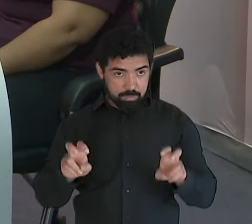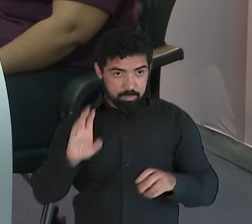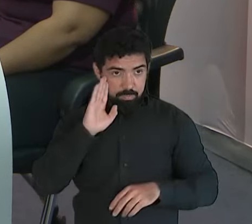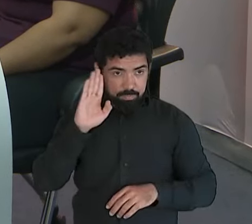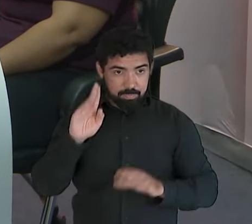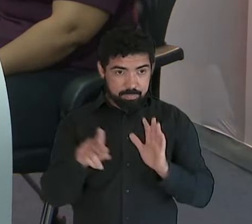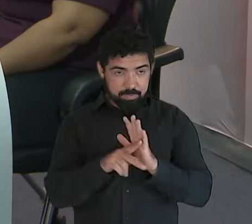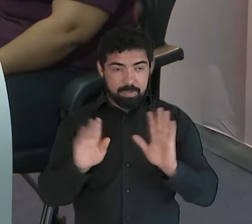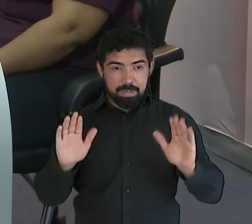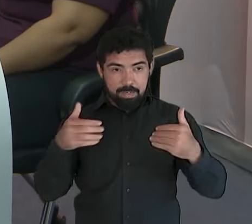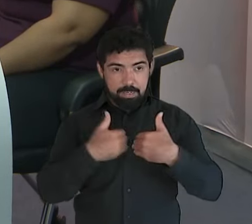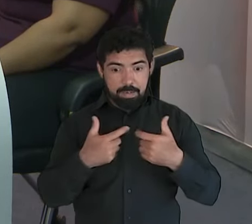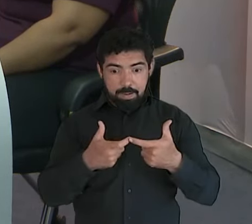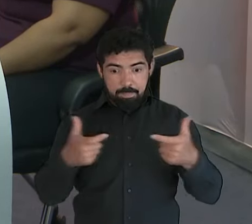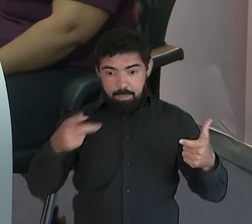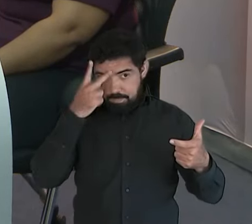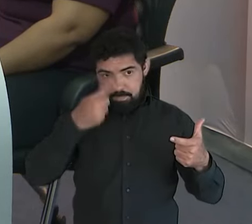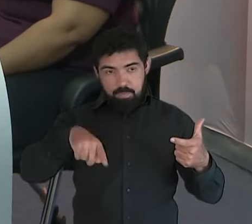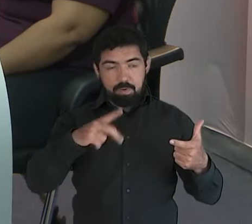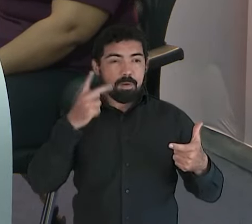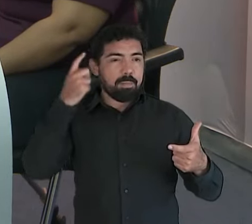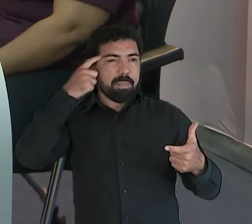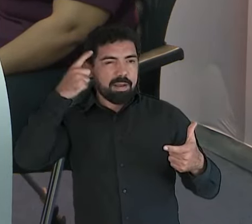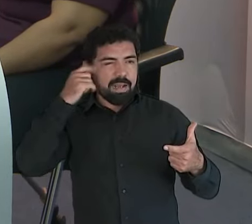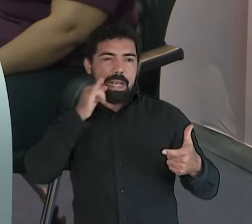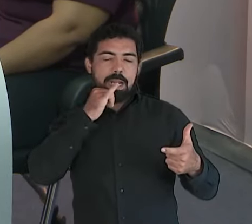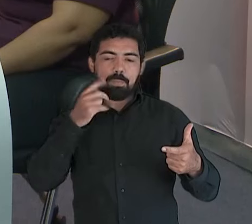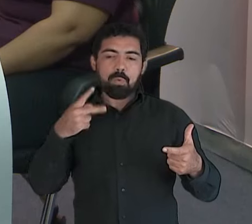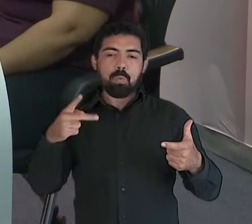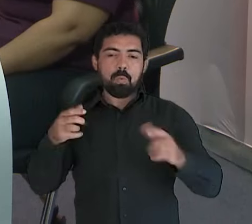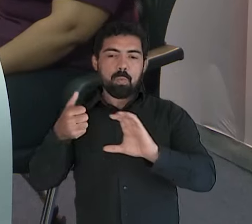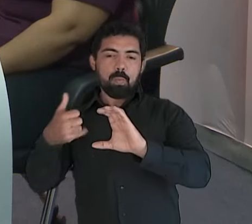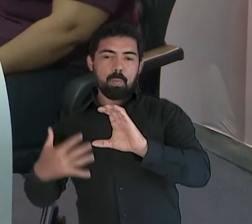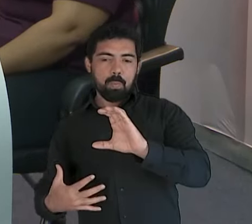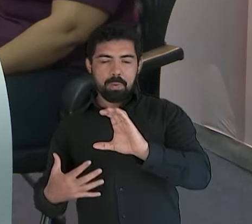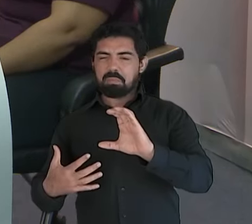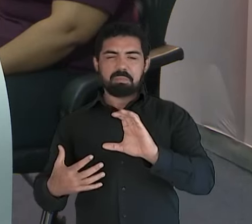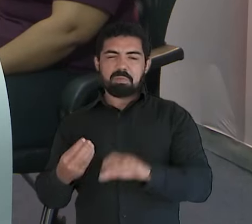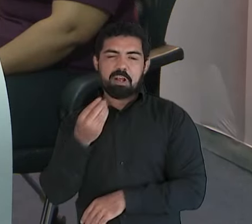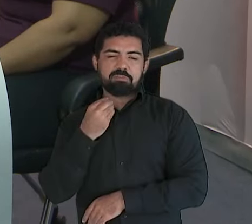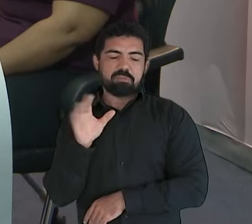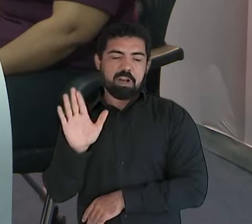a maioria das pessoas elas pegam e minimizam os potenciais. Isso. Né? Então,